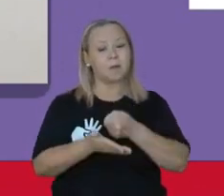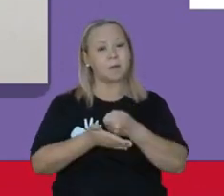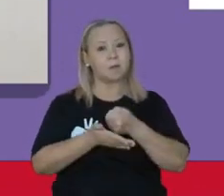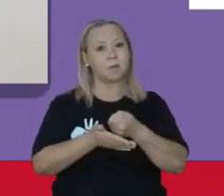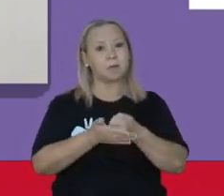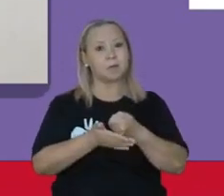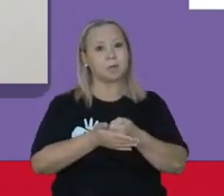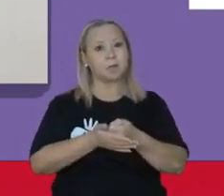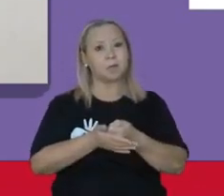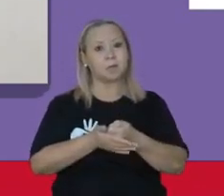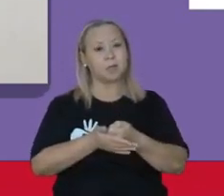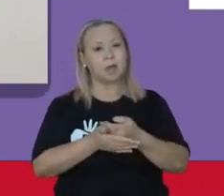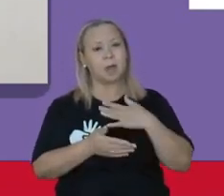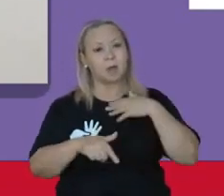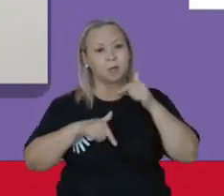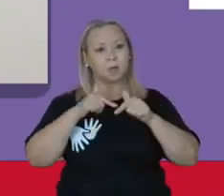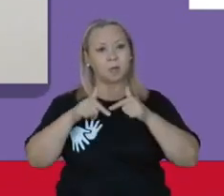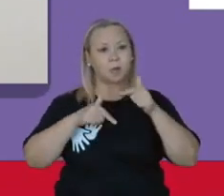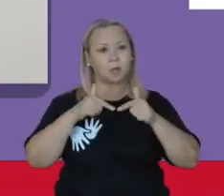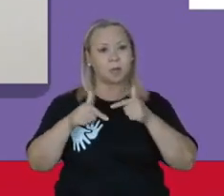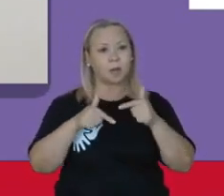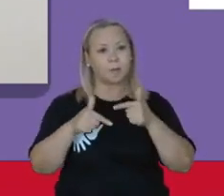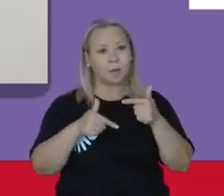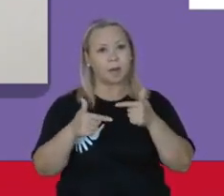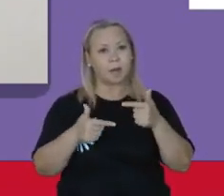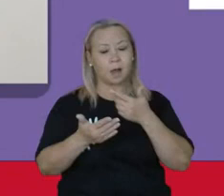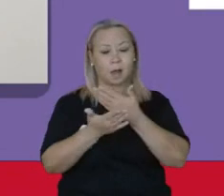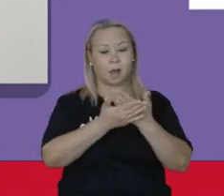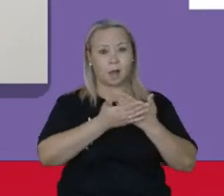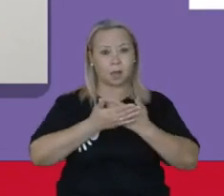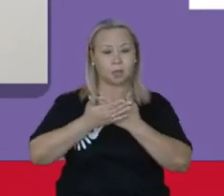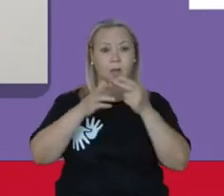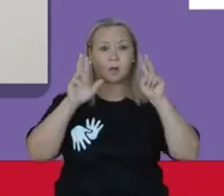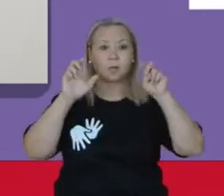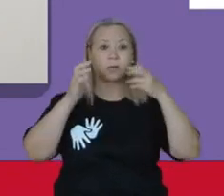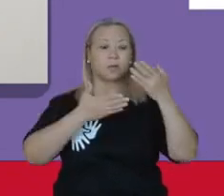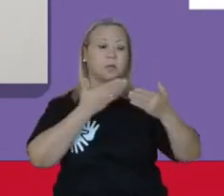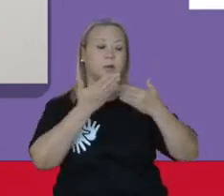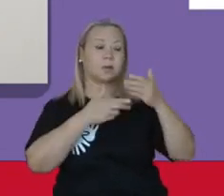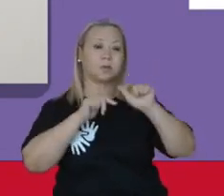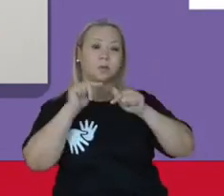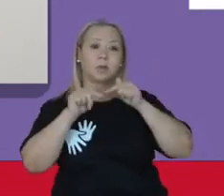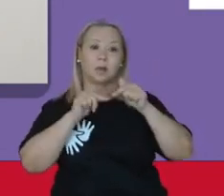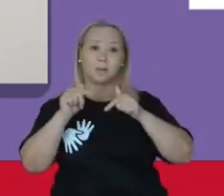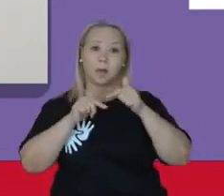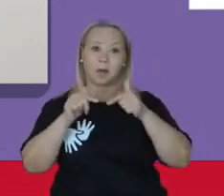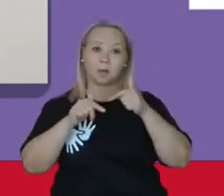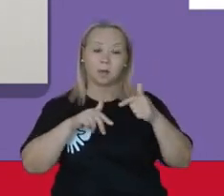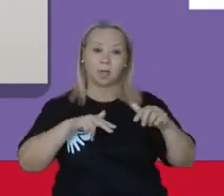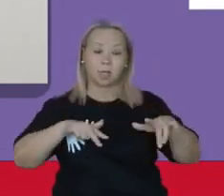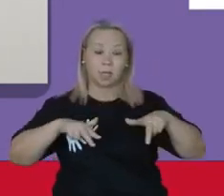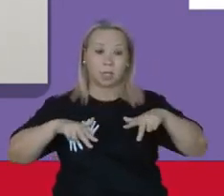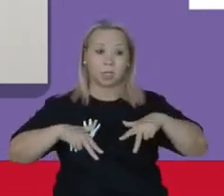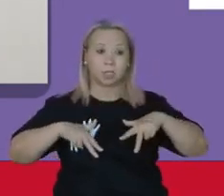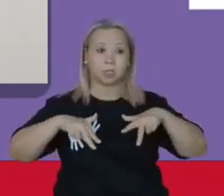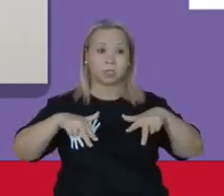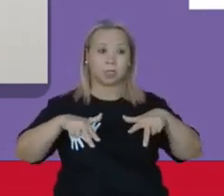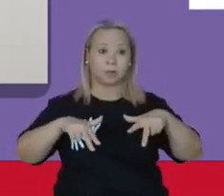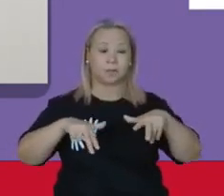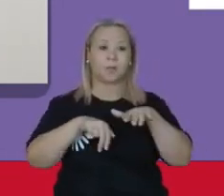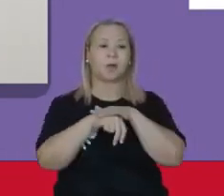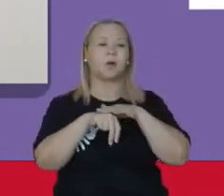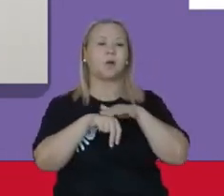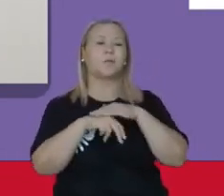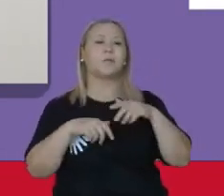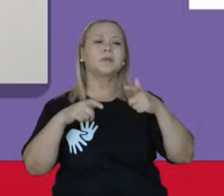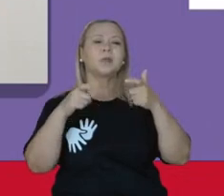boa parte do meu trabalho a estudar o tema das relações de trabalho e gênero. Então a nossa conversa hoje